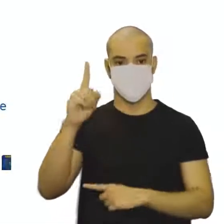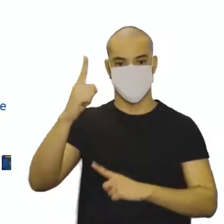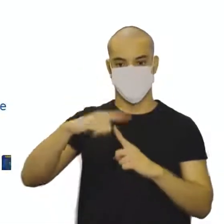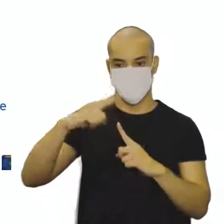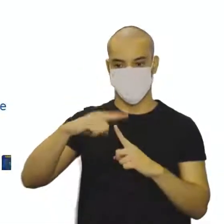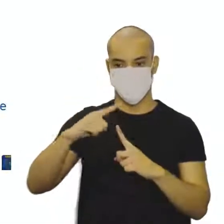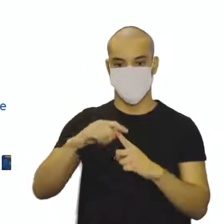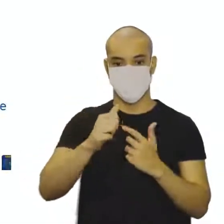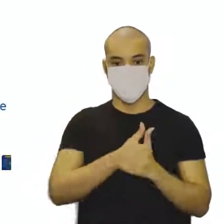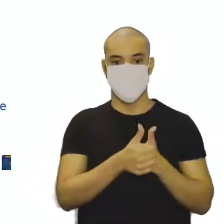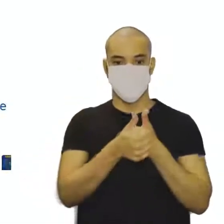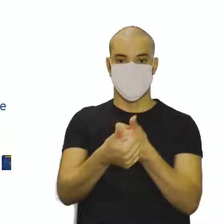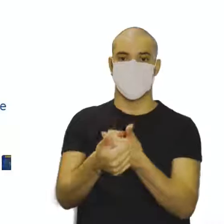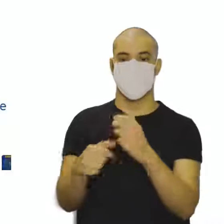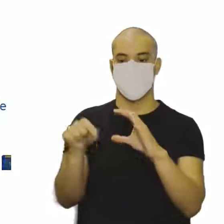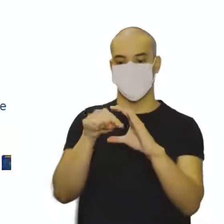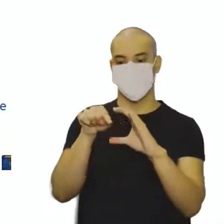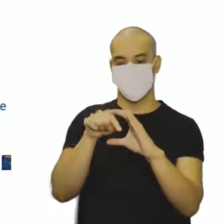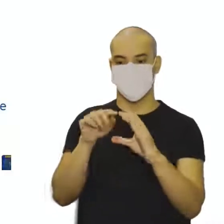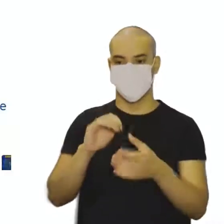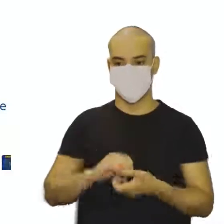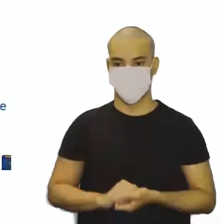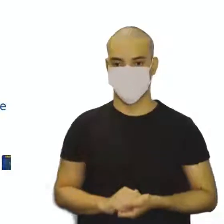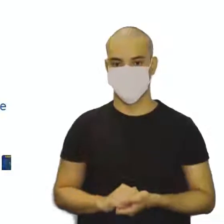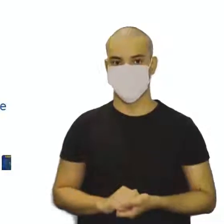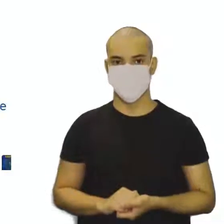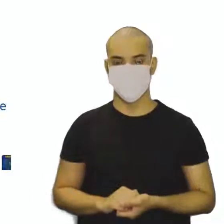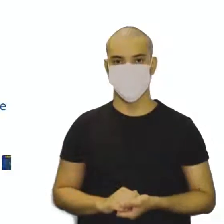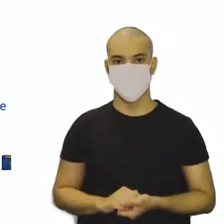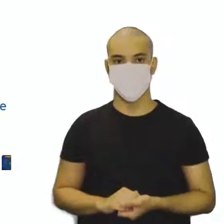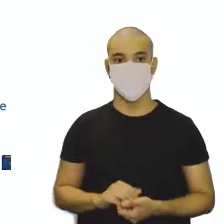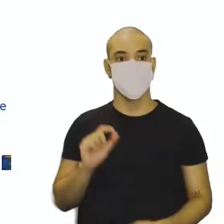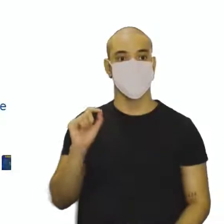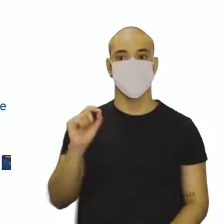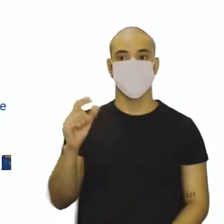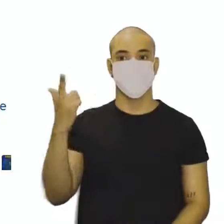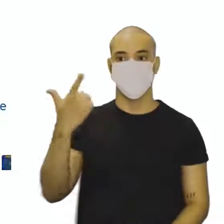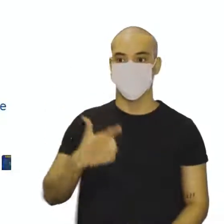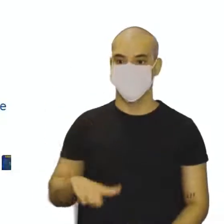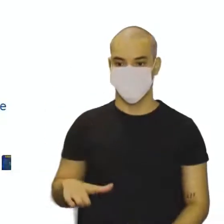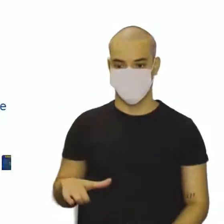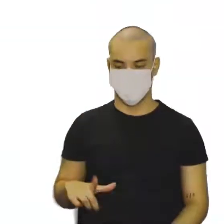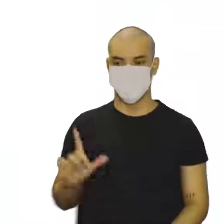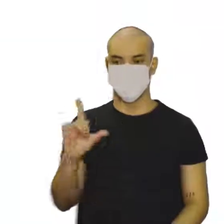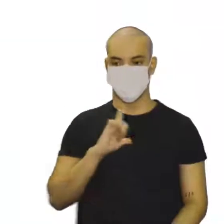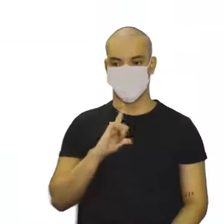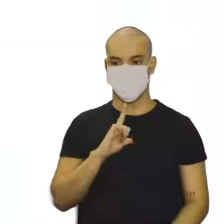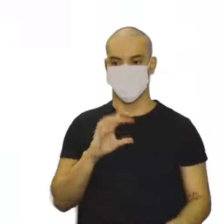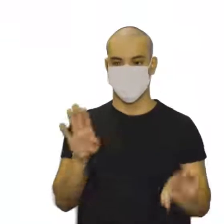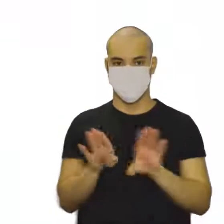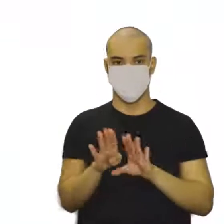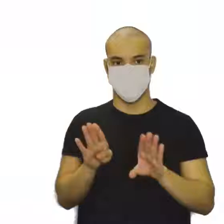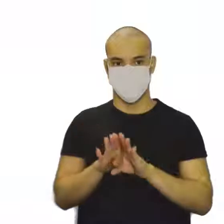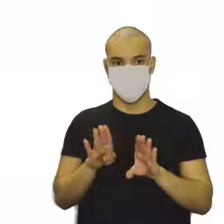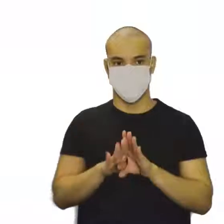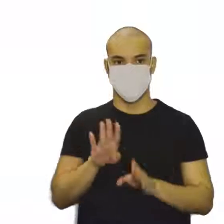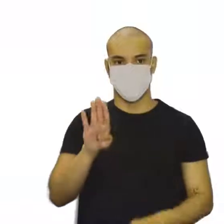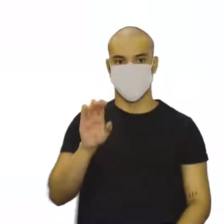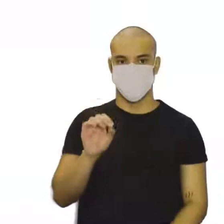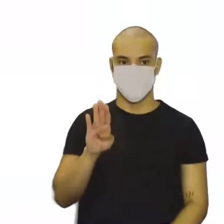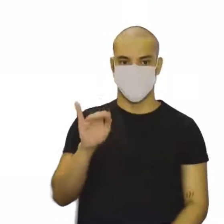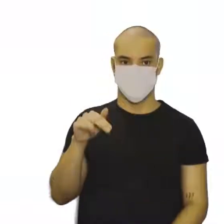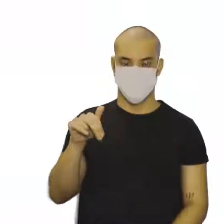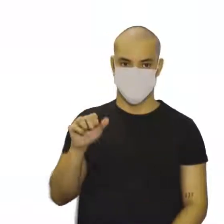com o seu núcleo, ok? Bom, o que nós temos mais, pessoal? Nós temos também as